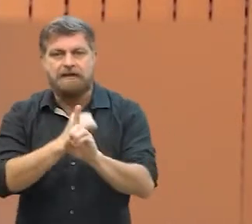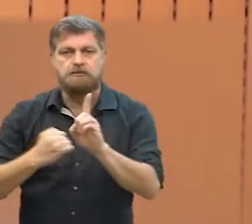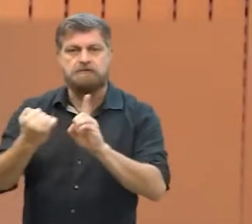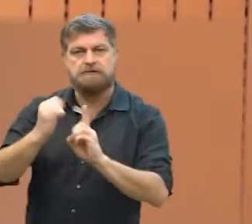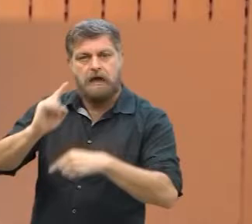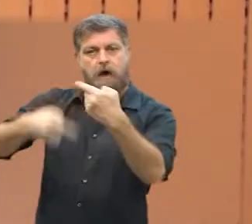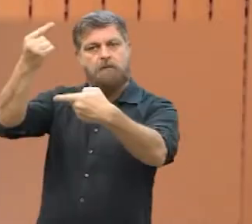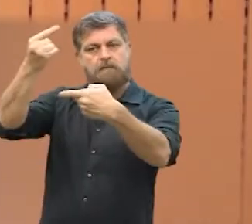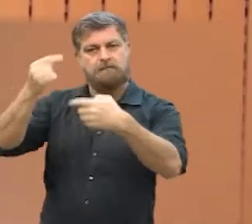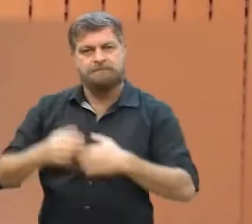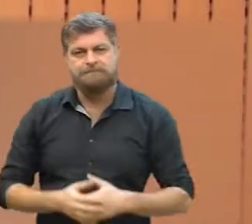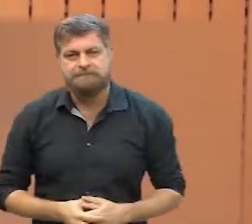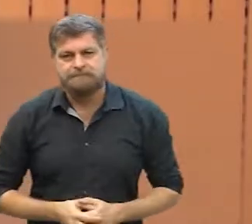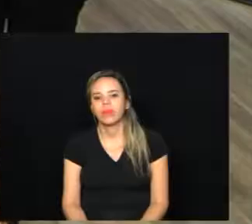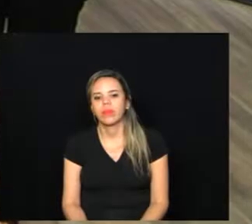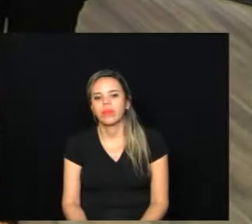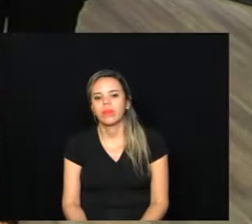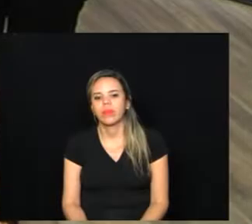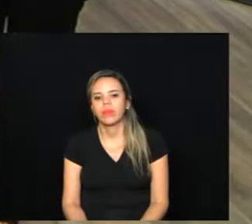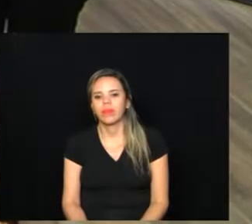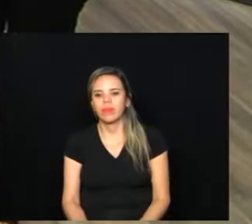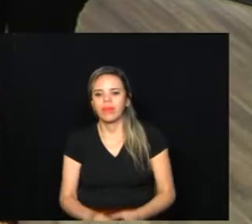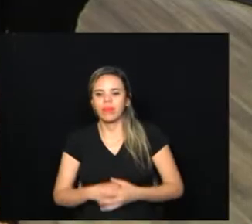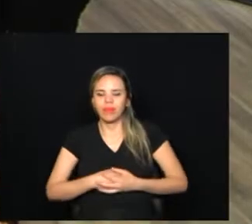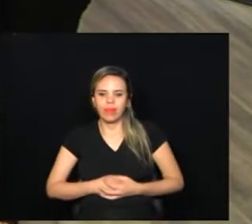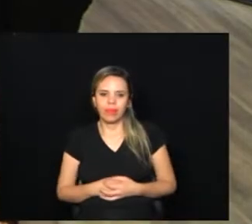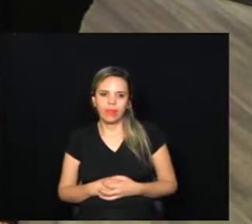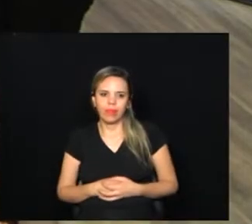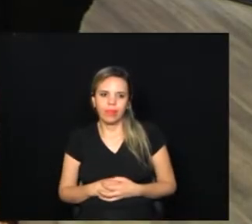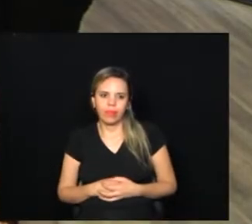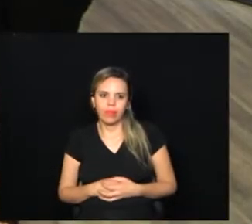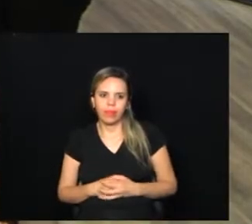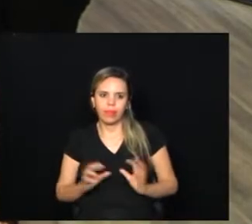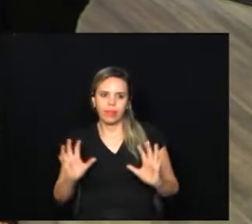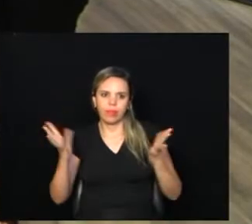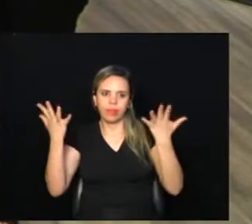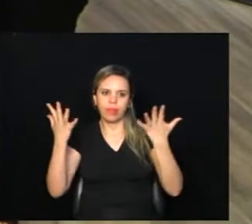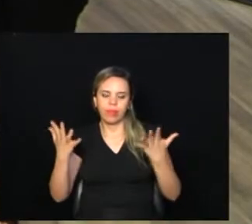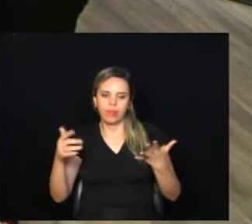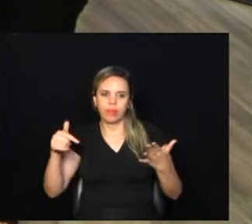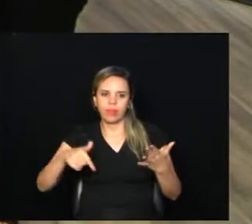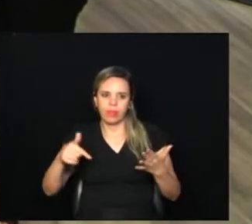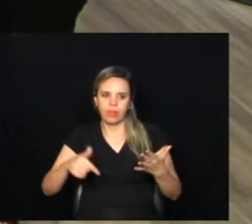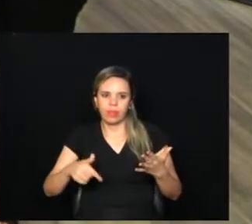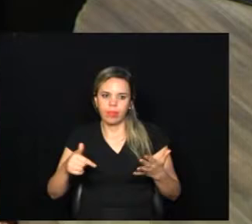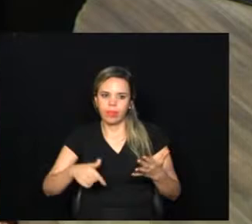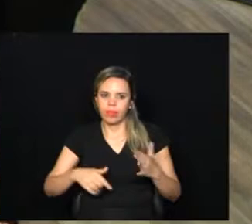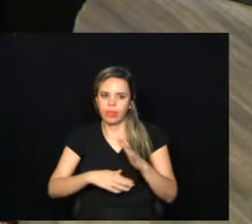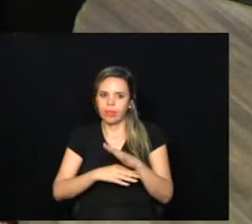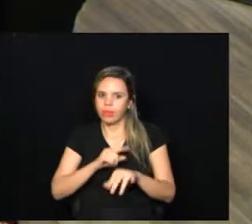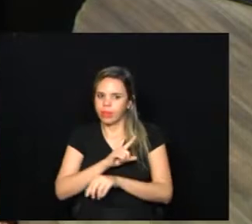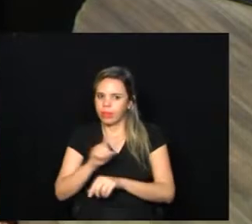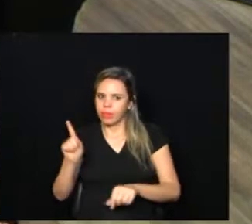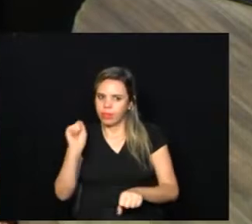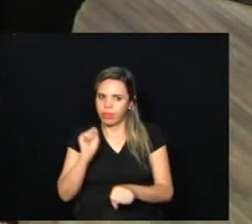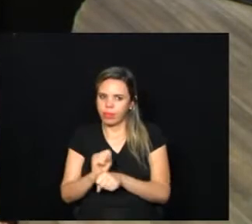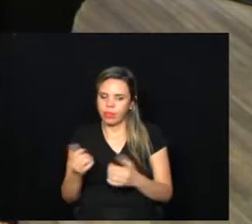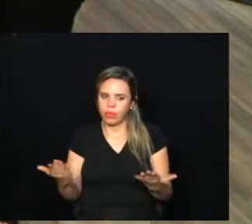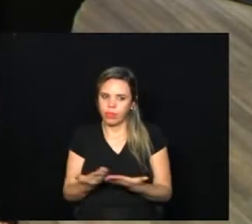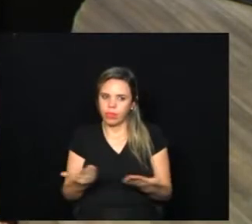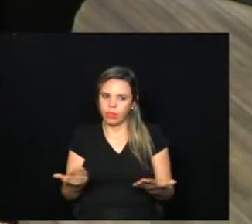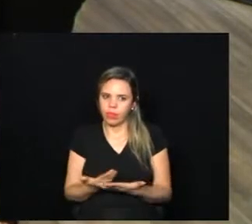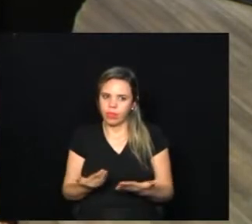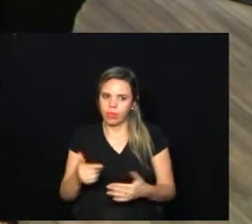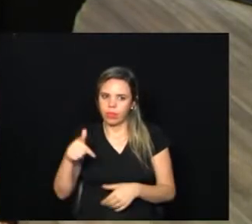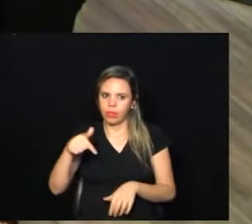econômico e social. Abreu, os eventos não param aqui na Câmara de Campinas. Hoje, a partir